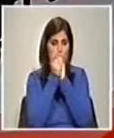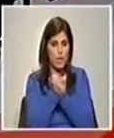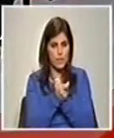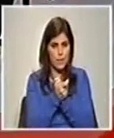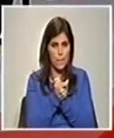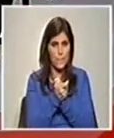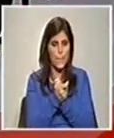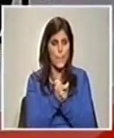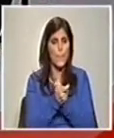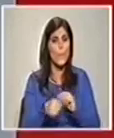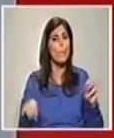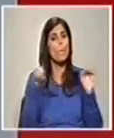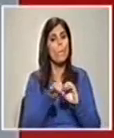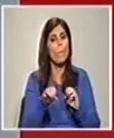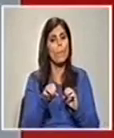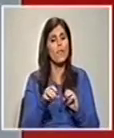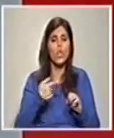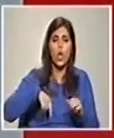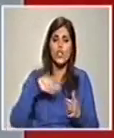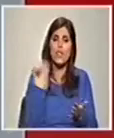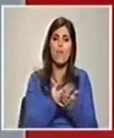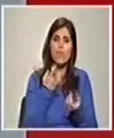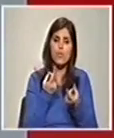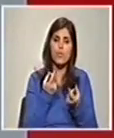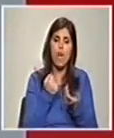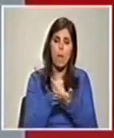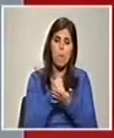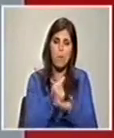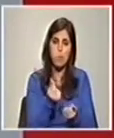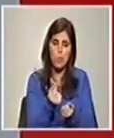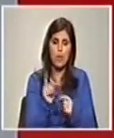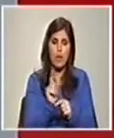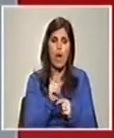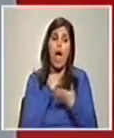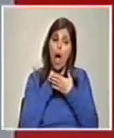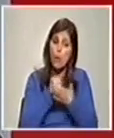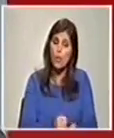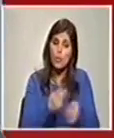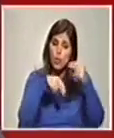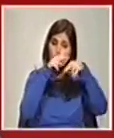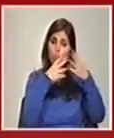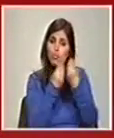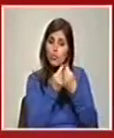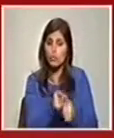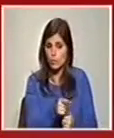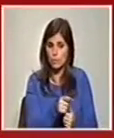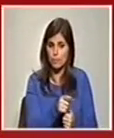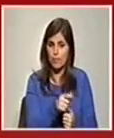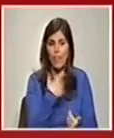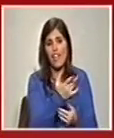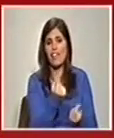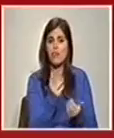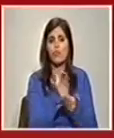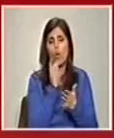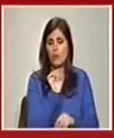e não somos financiadores, somos construtores com, não é? Somos sim. apoiantes, construímos com. E estamos todos